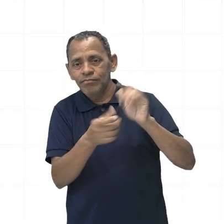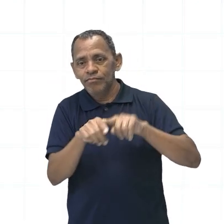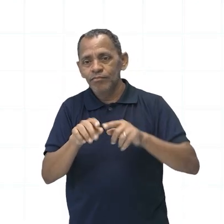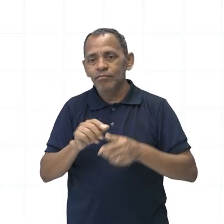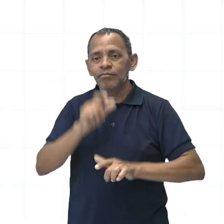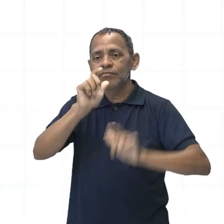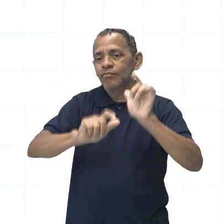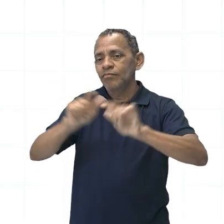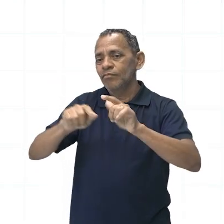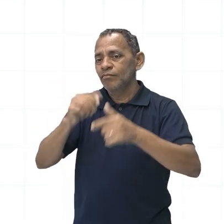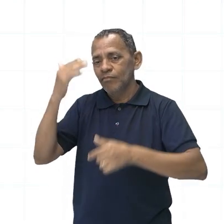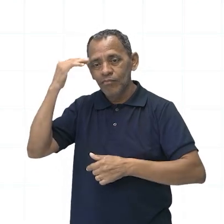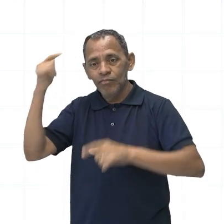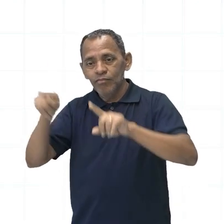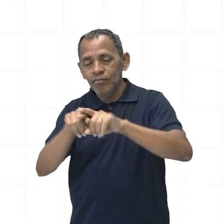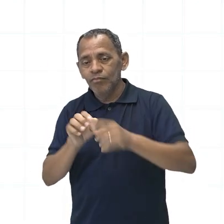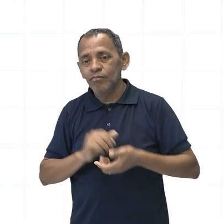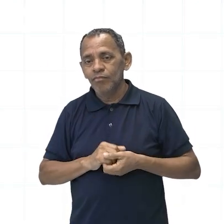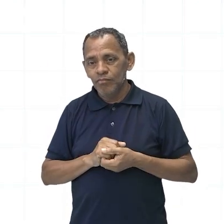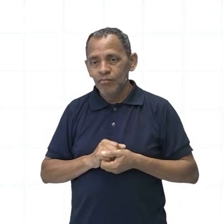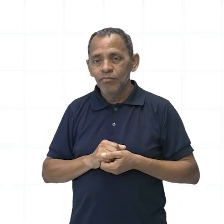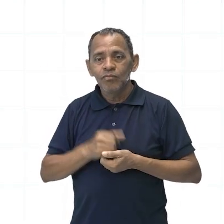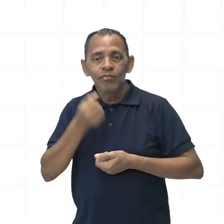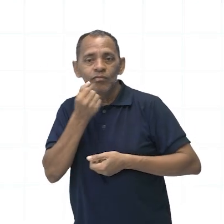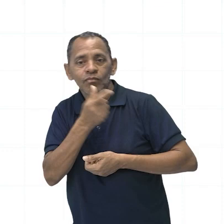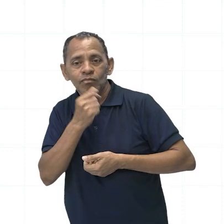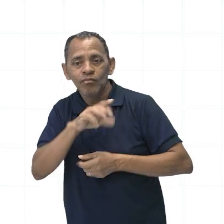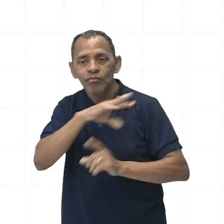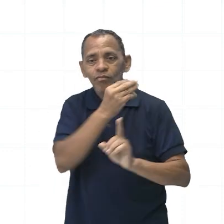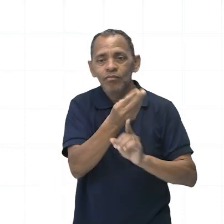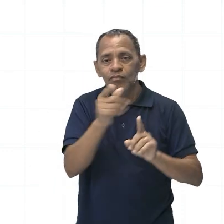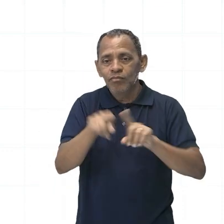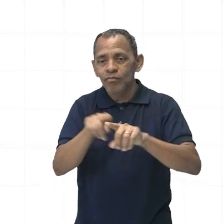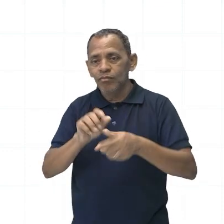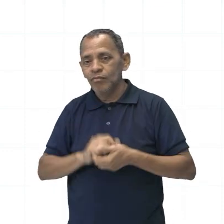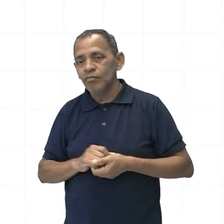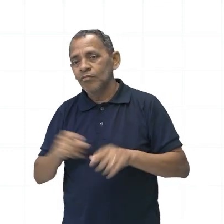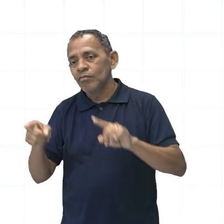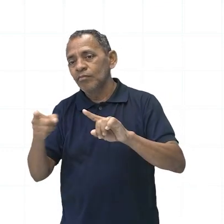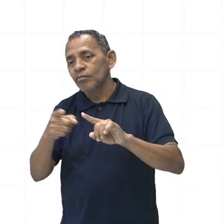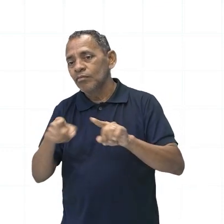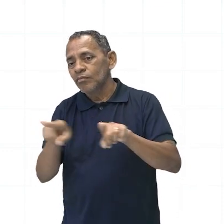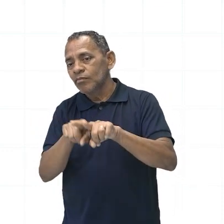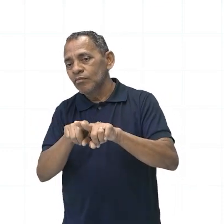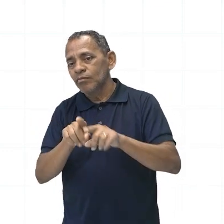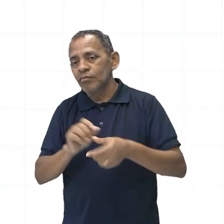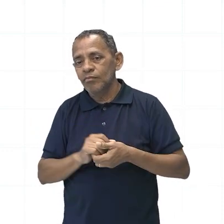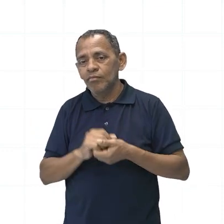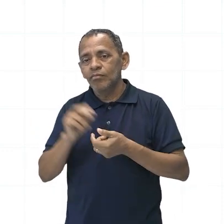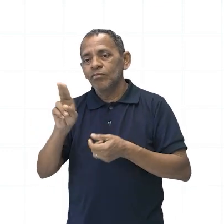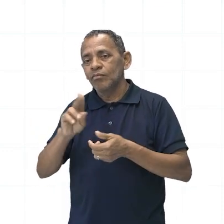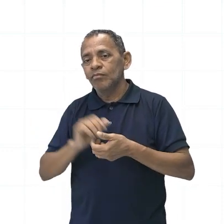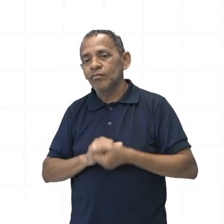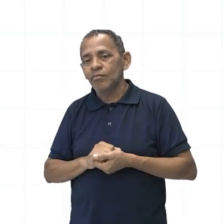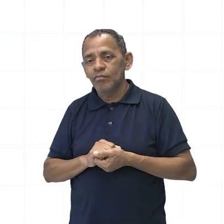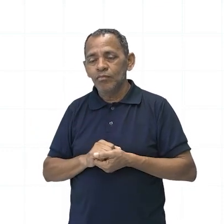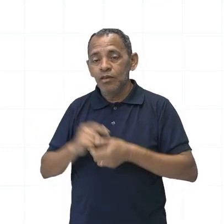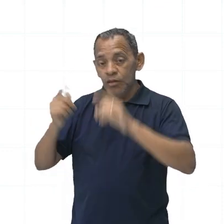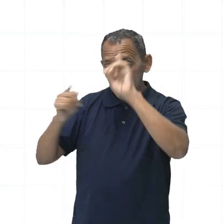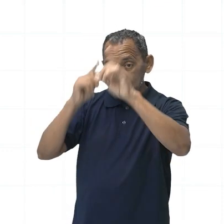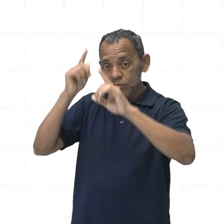Itália denominada de comédia dell'arte, comédia de arte, também chamada de comédia ao